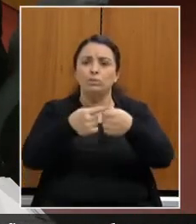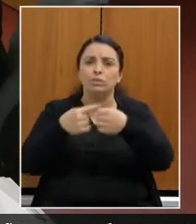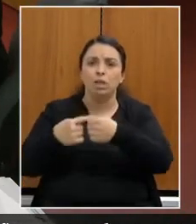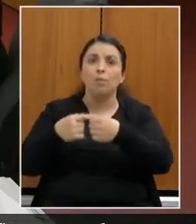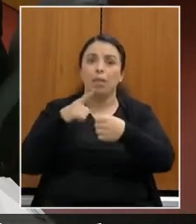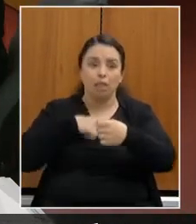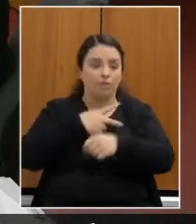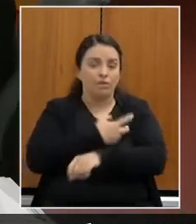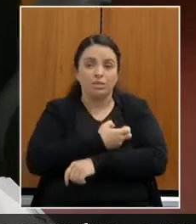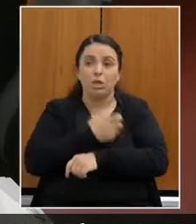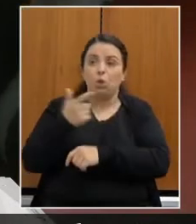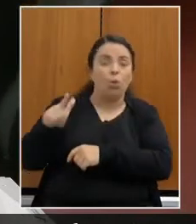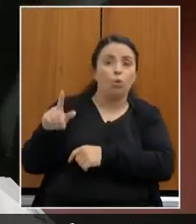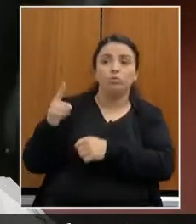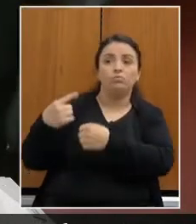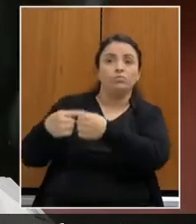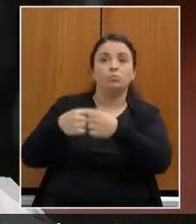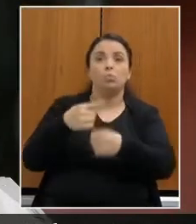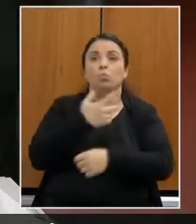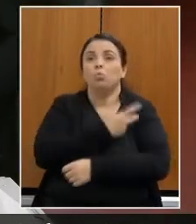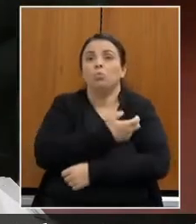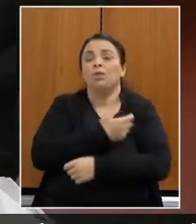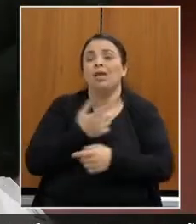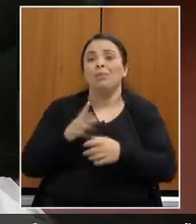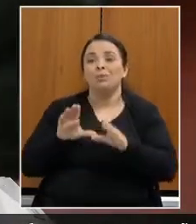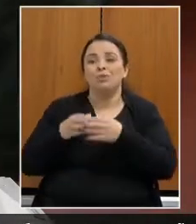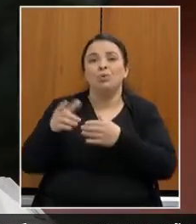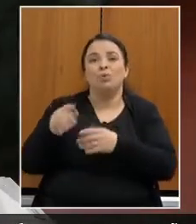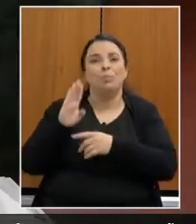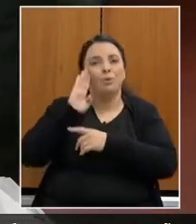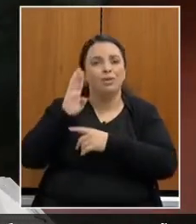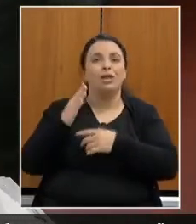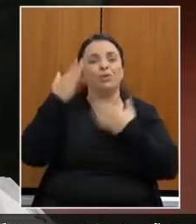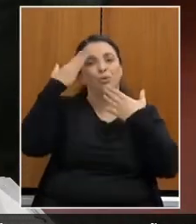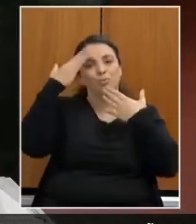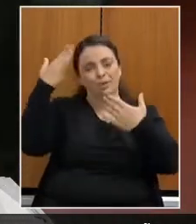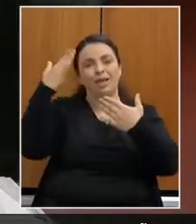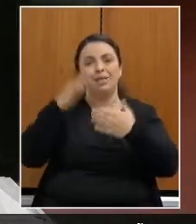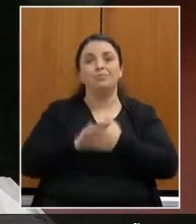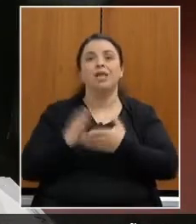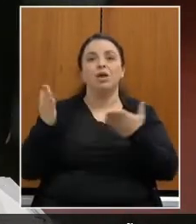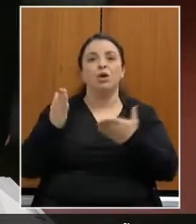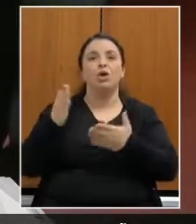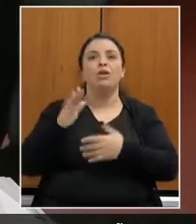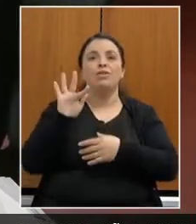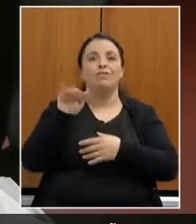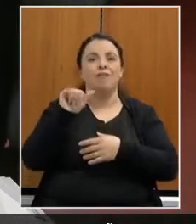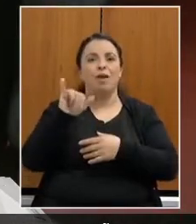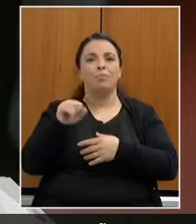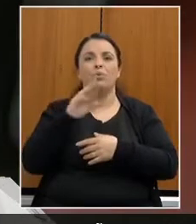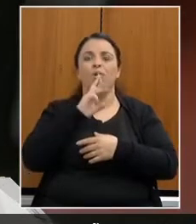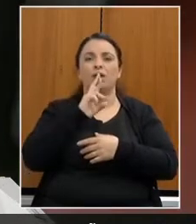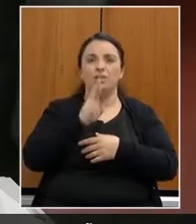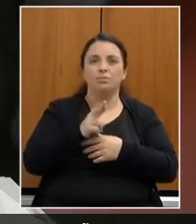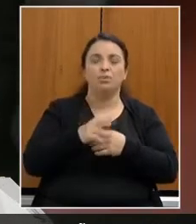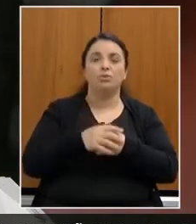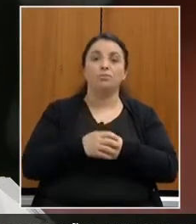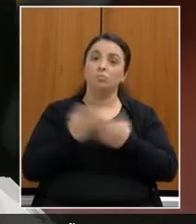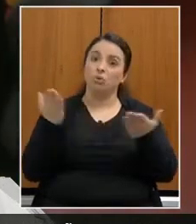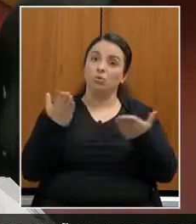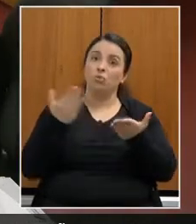está tendo uma insegurança é isso muito obrigado deputado André com a palavra o secretário doutor Fábio obrigado deputado vou começar com esse tema